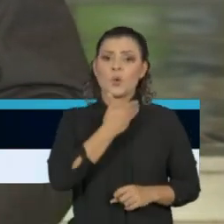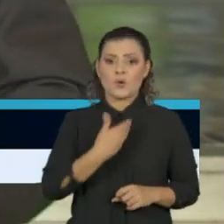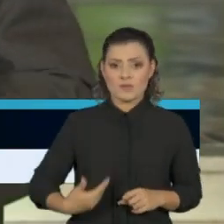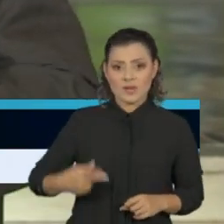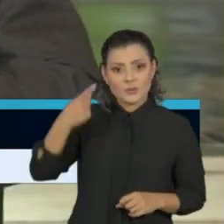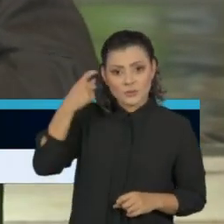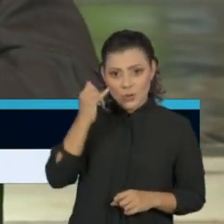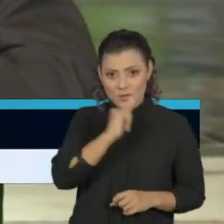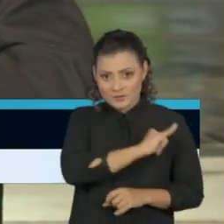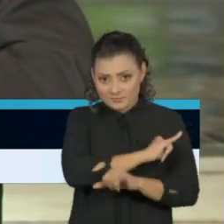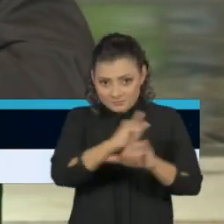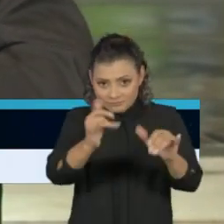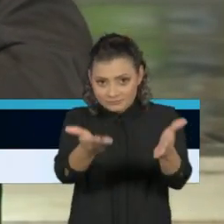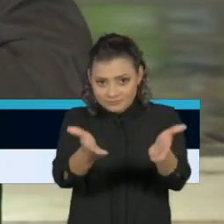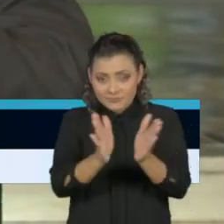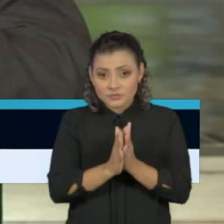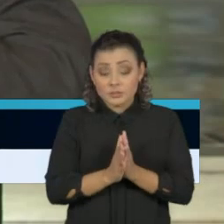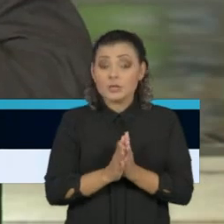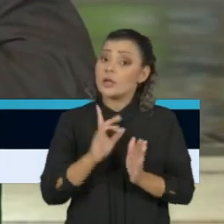a gente vai